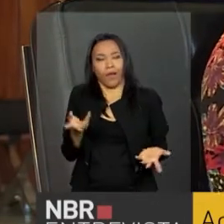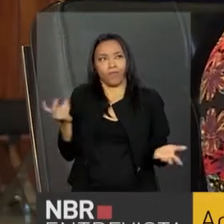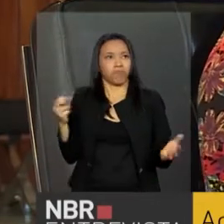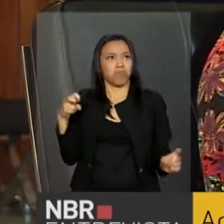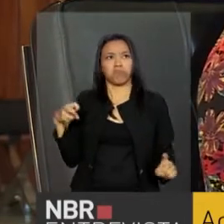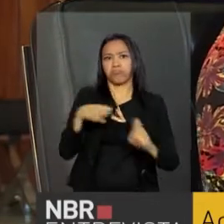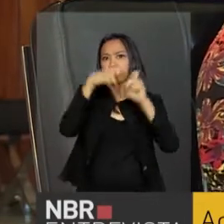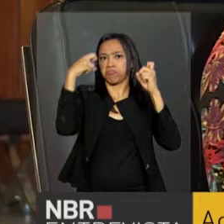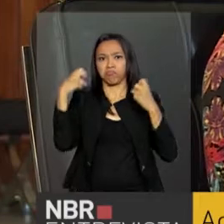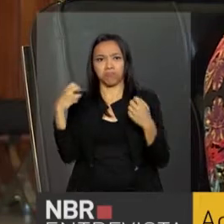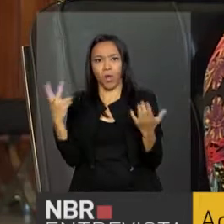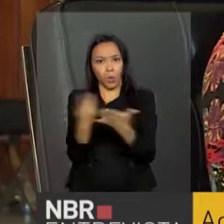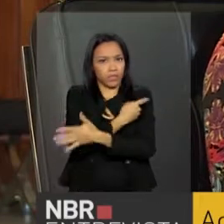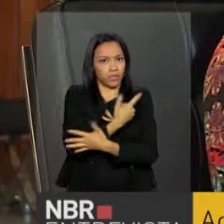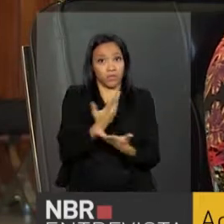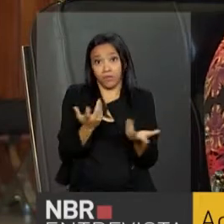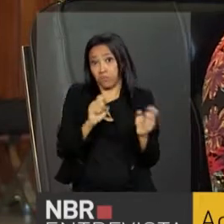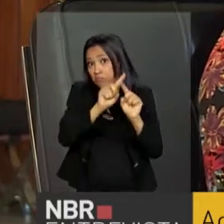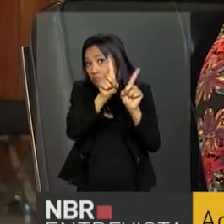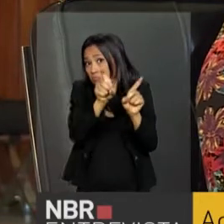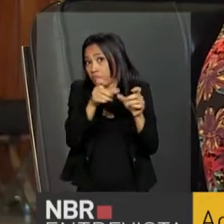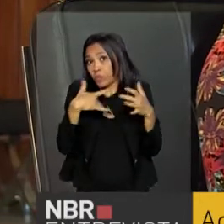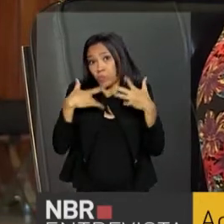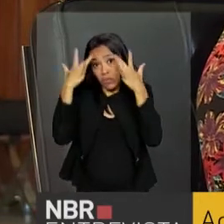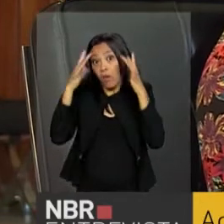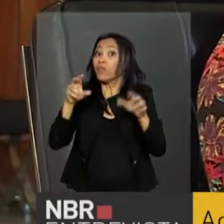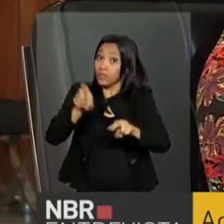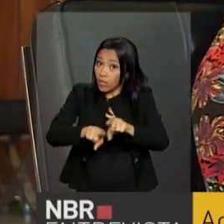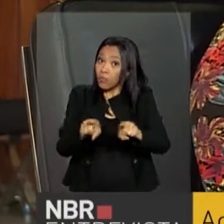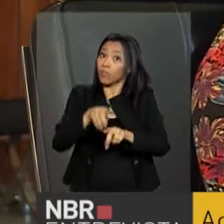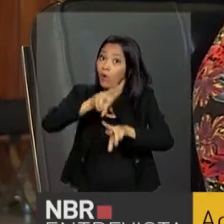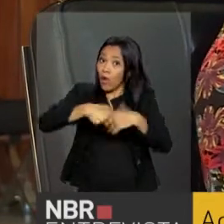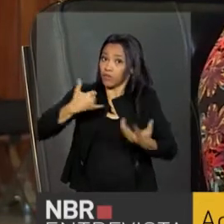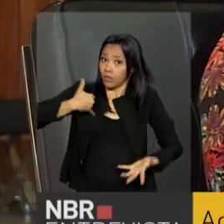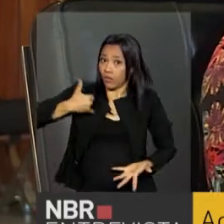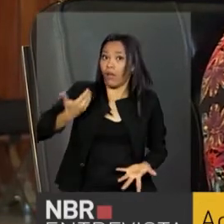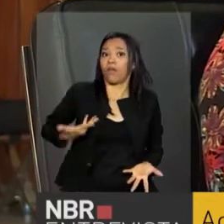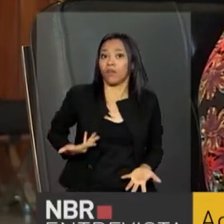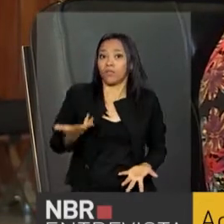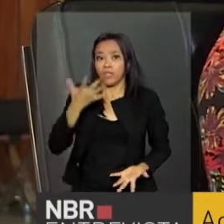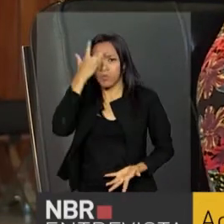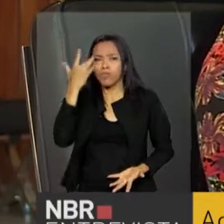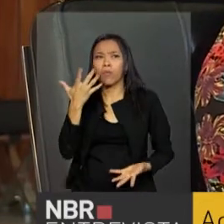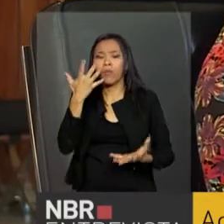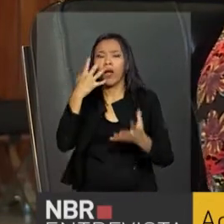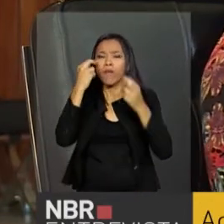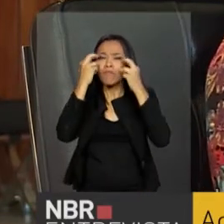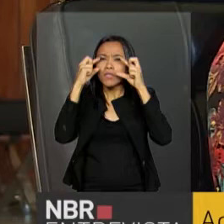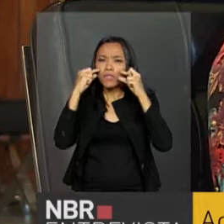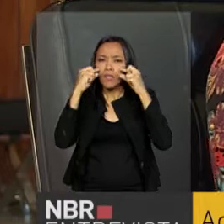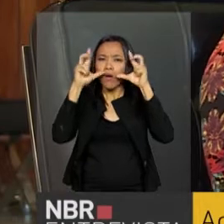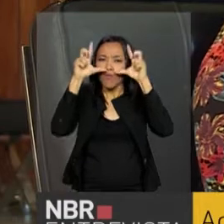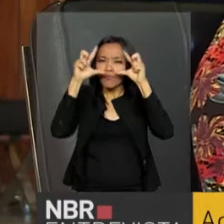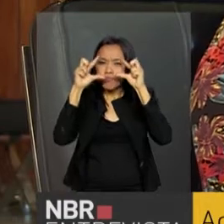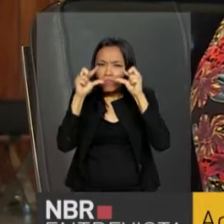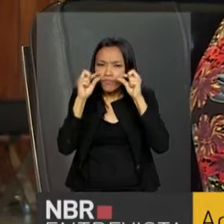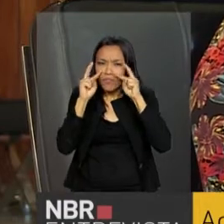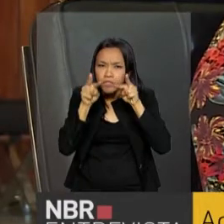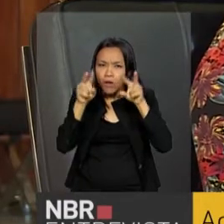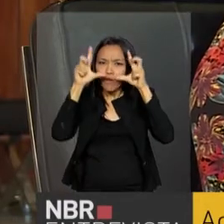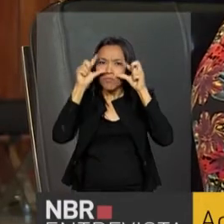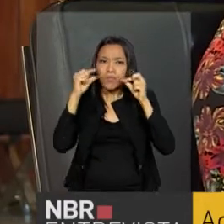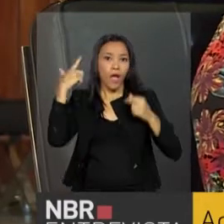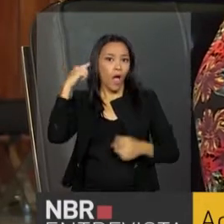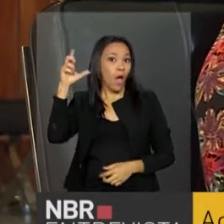acidente ou mesmo por causa da idade. Muitas pessoas vão perdendo a visão ou vão perdendo a